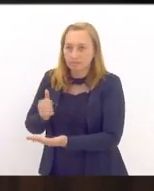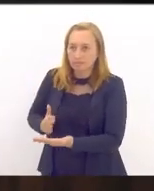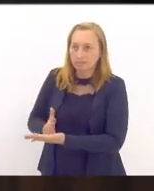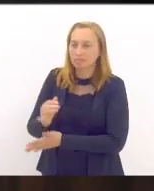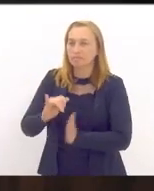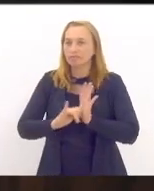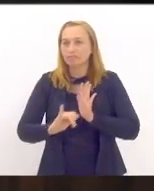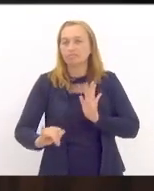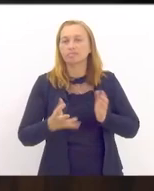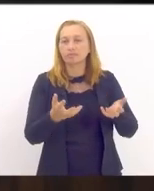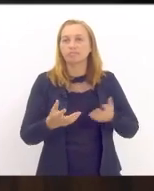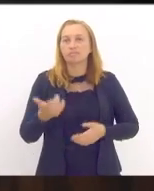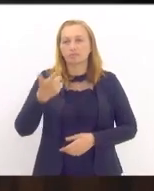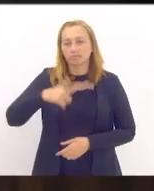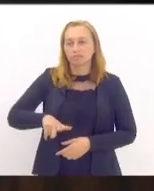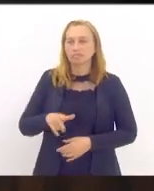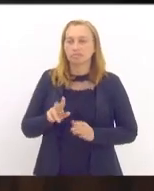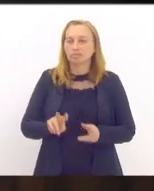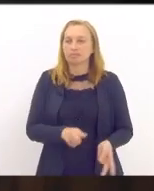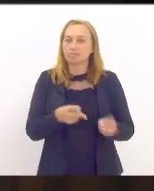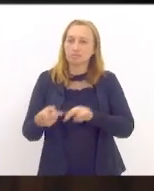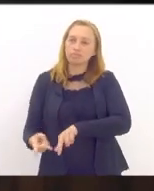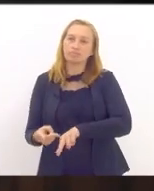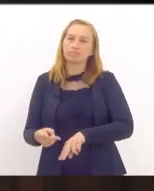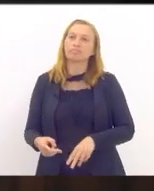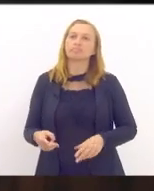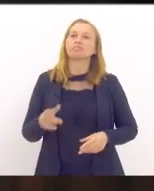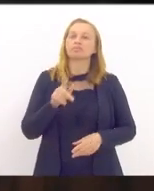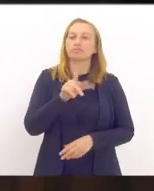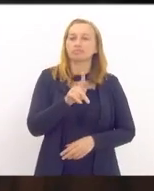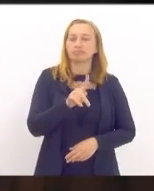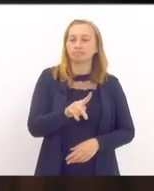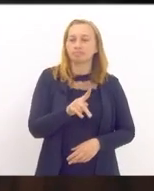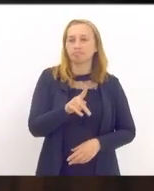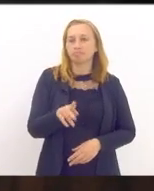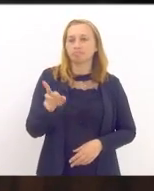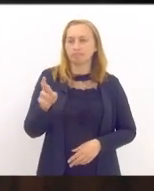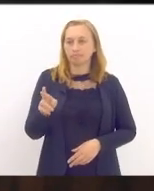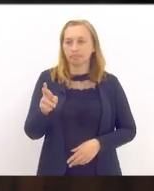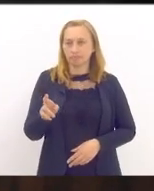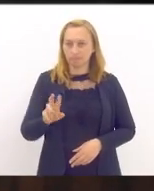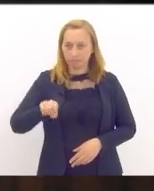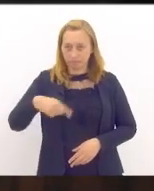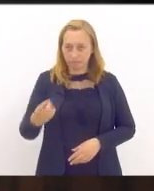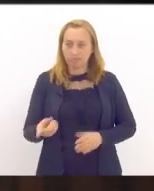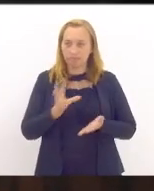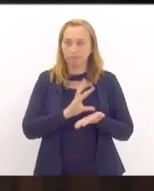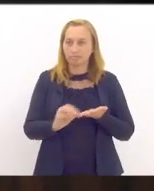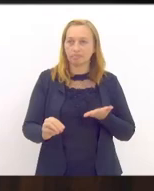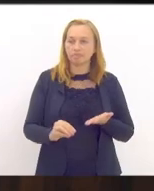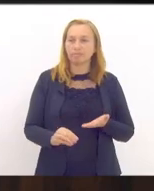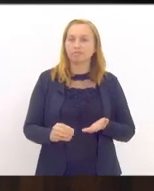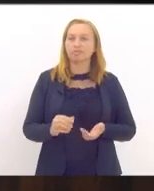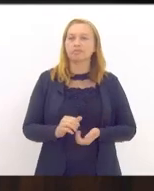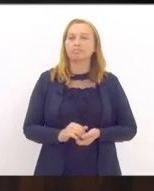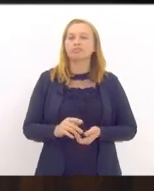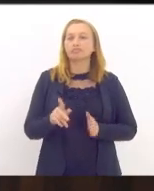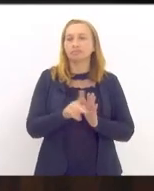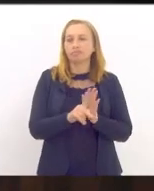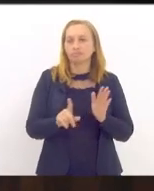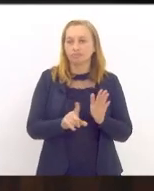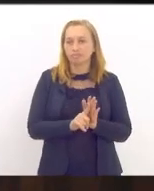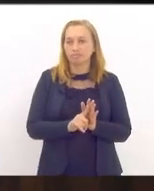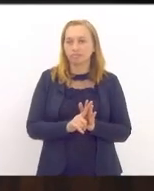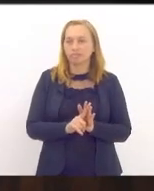quero aqui de novo da um encaminhamento dos mesmos br's da das outras pautas cantar projeto